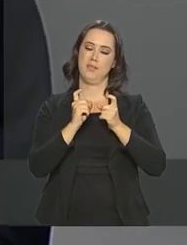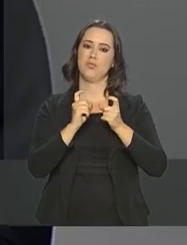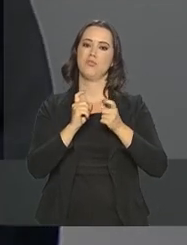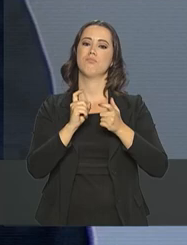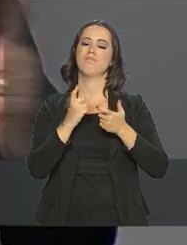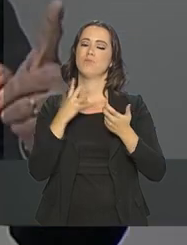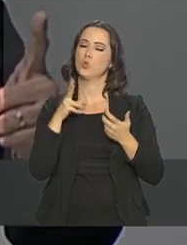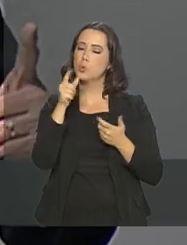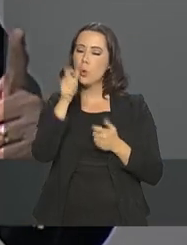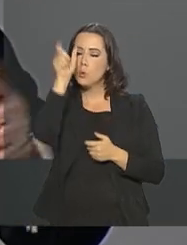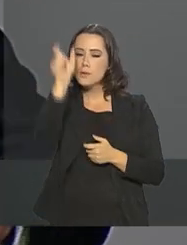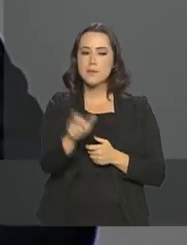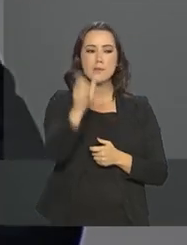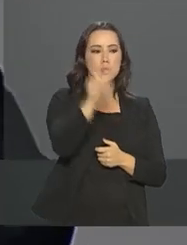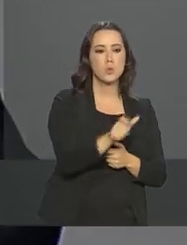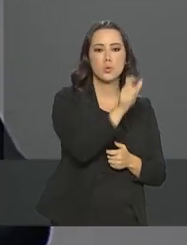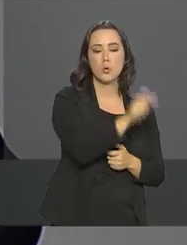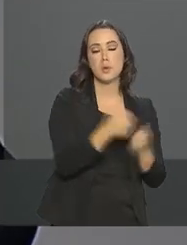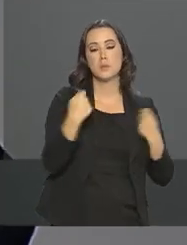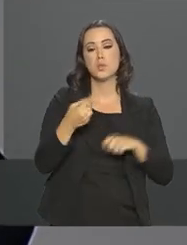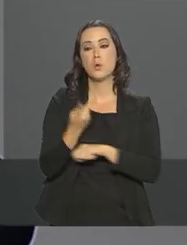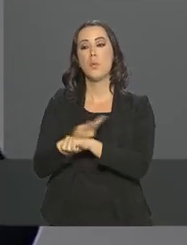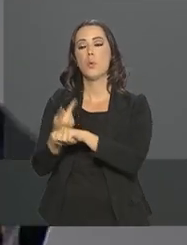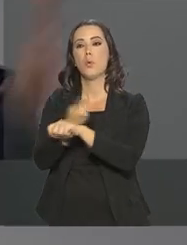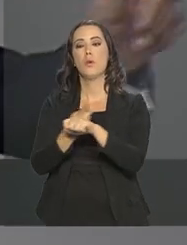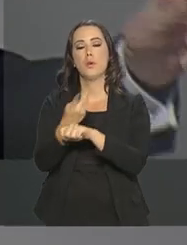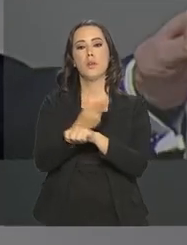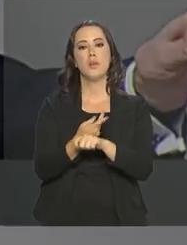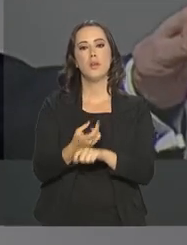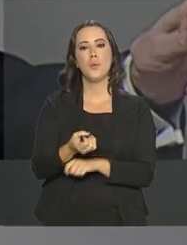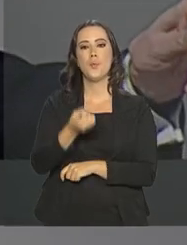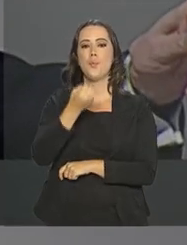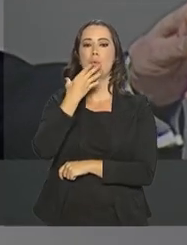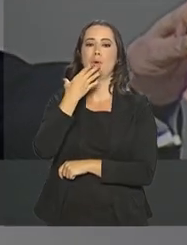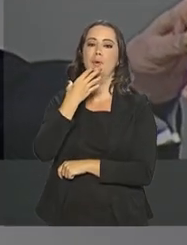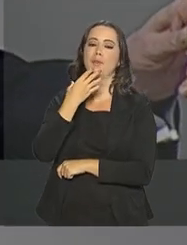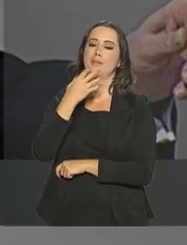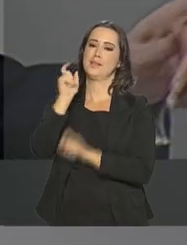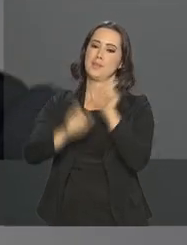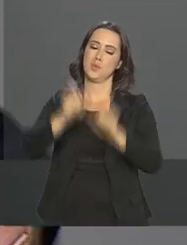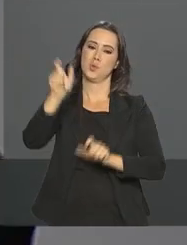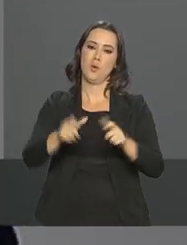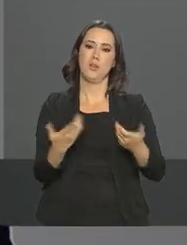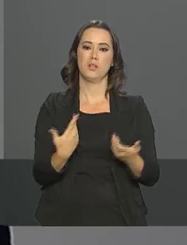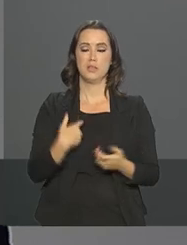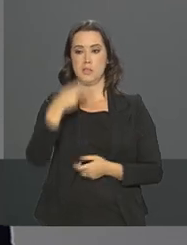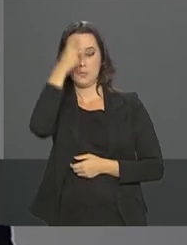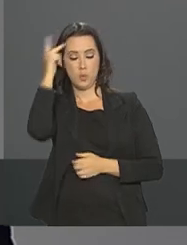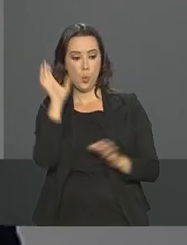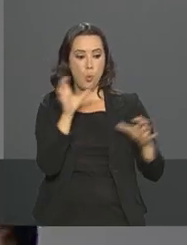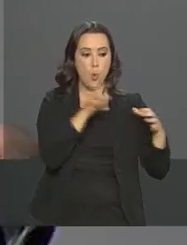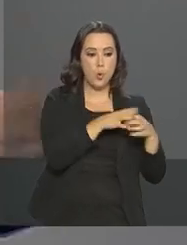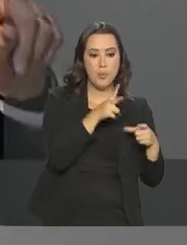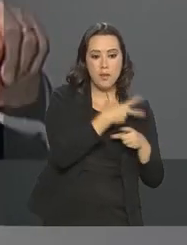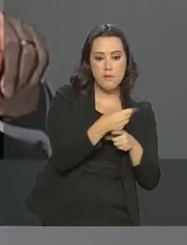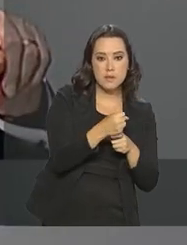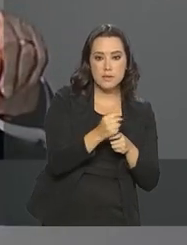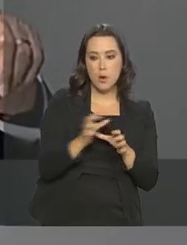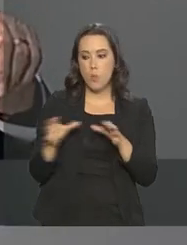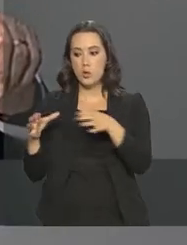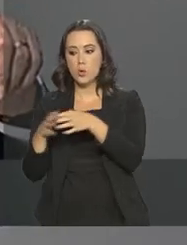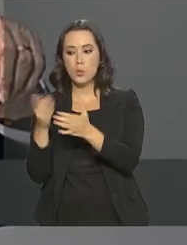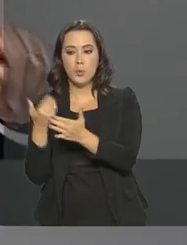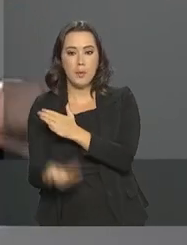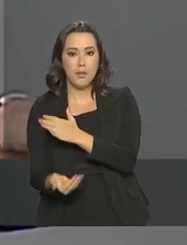todos sem exceção devem buscar o bem comum todos que ganharam como os que perderam porque ambos foram